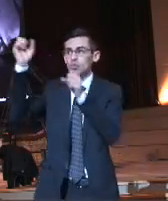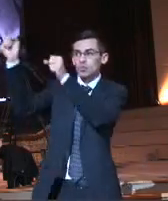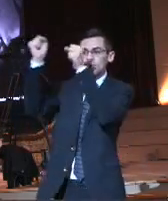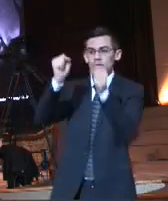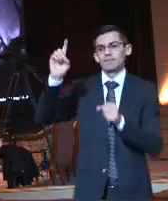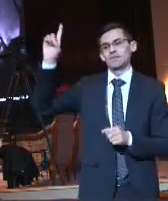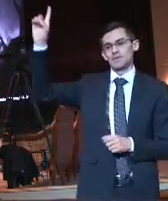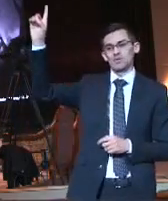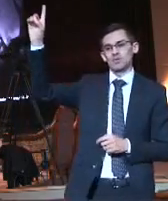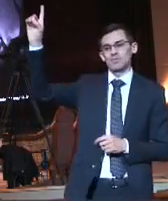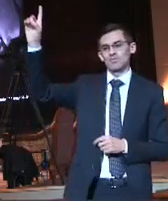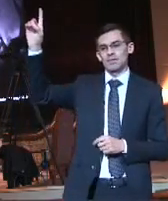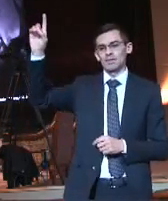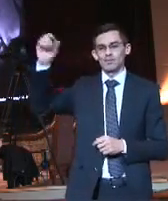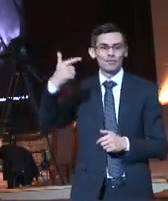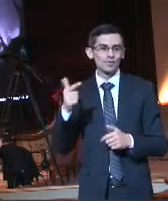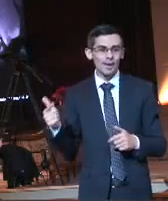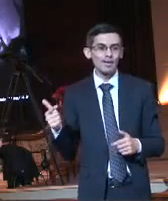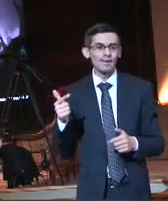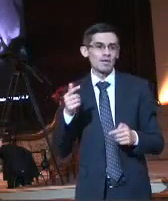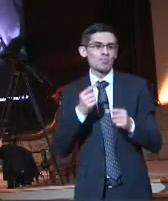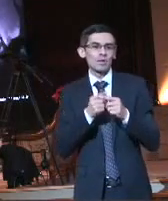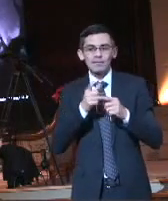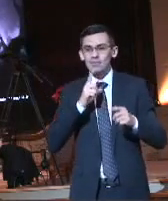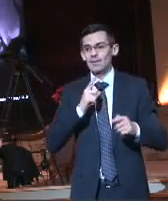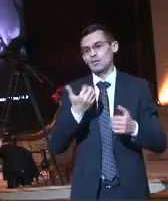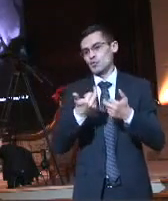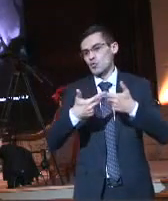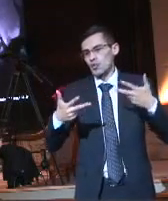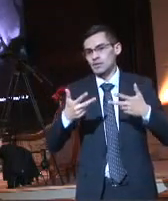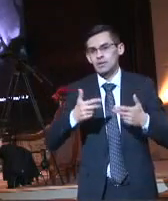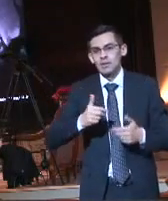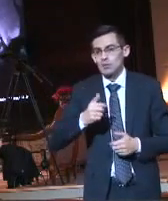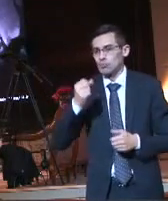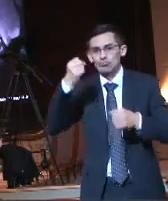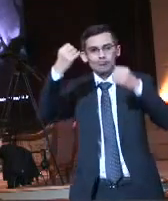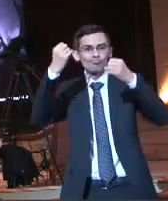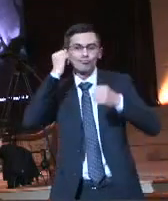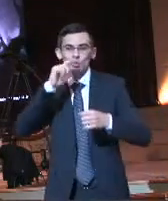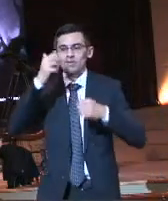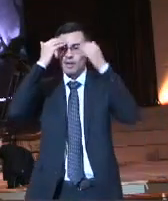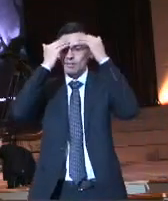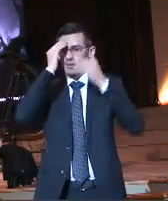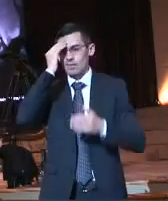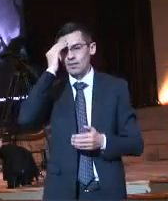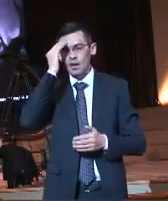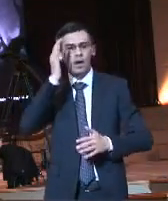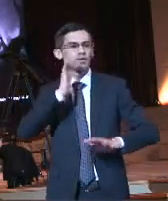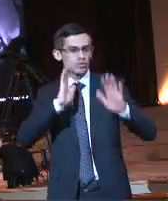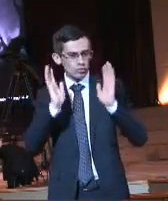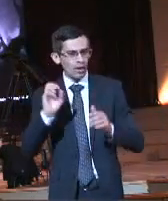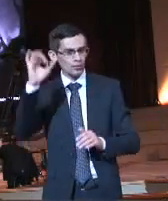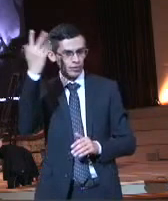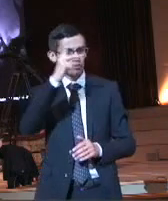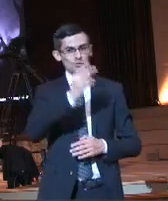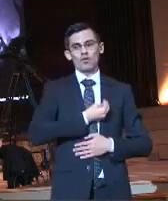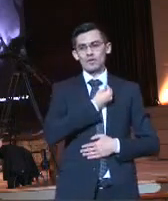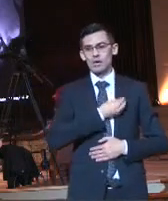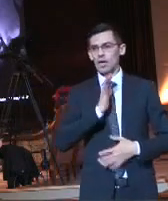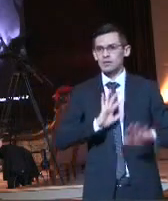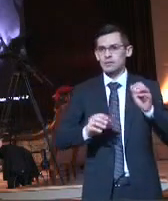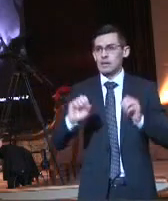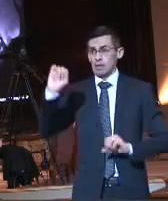tem. Tem coisas que são inexplicáveis. Você já viveu coisas inexplicáveis na sua vida? Coisas que você